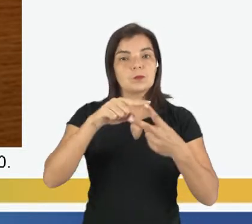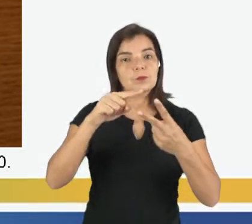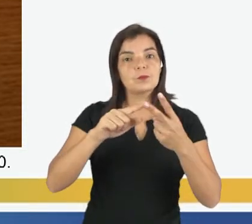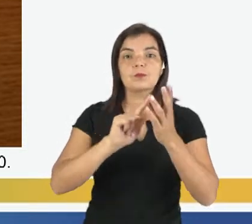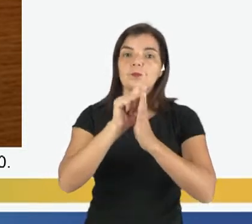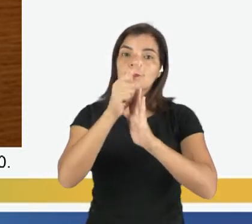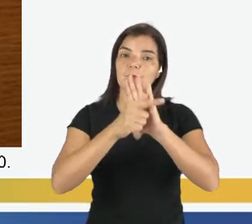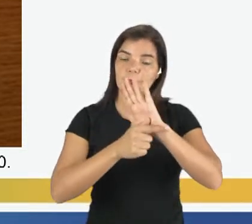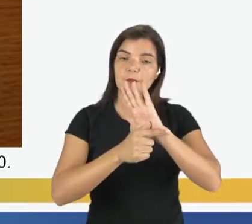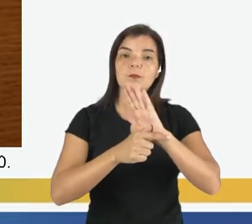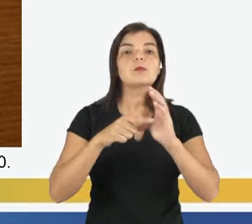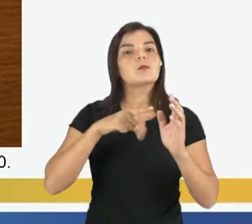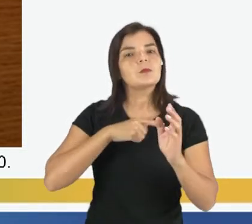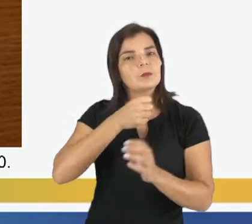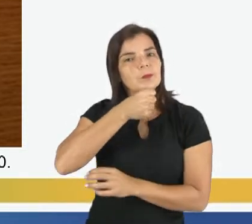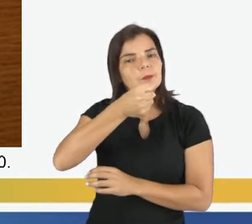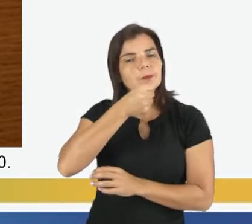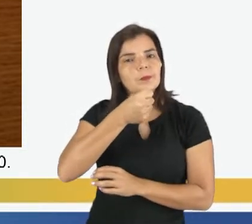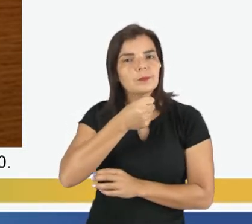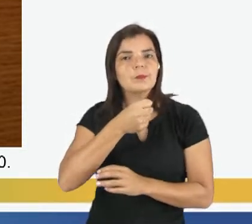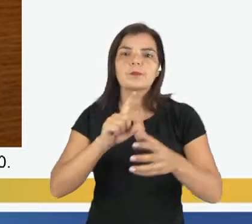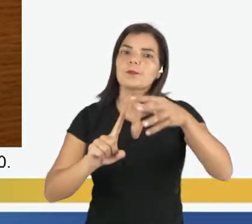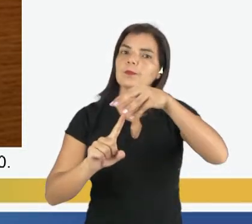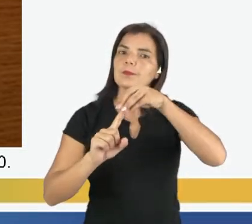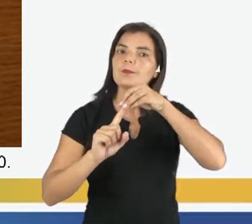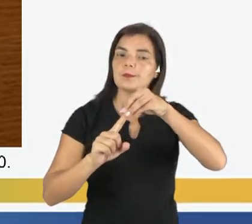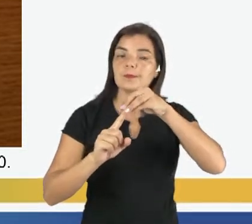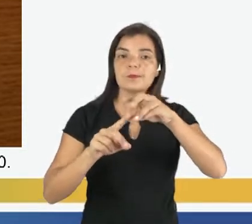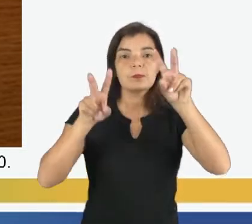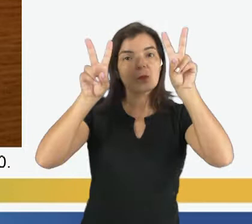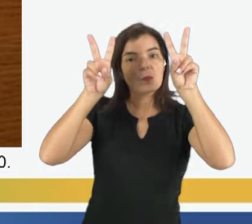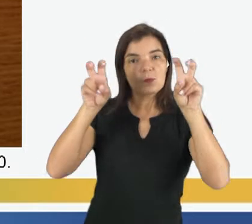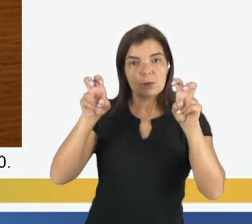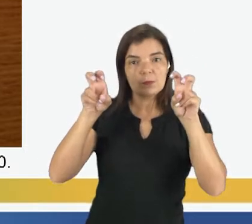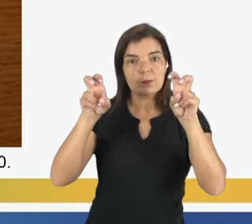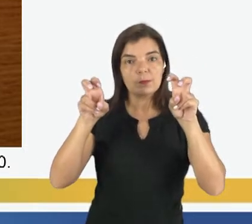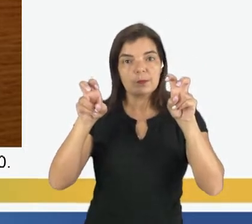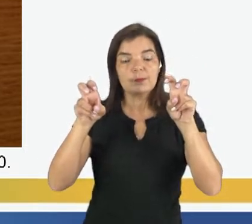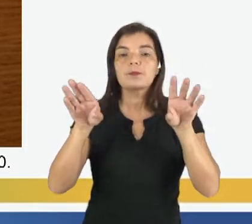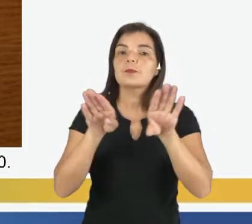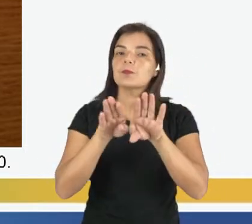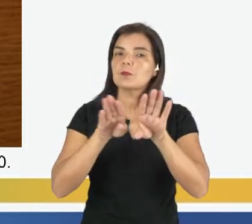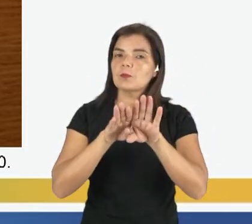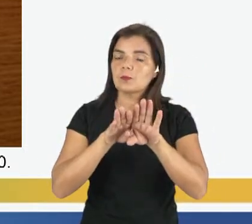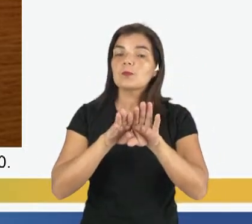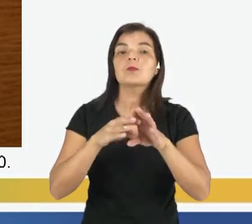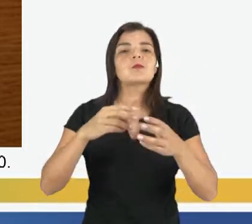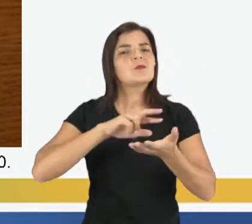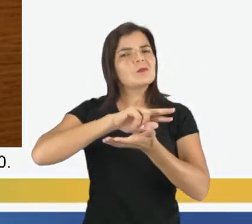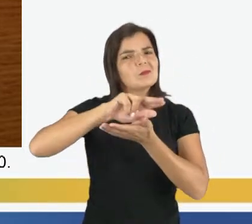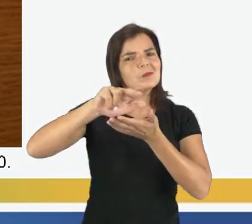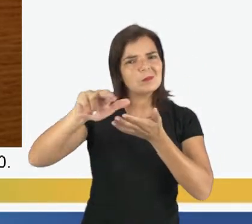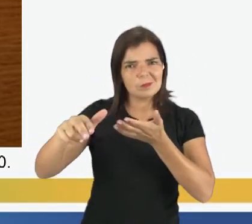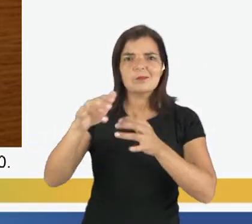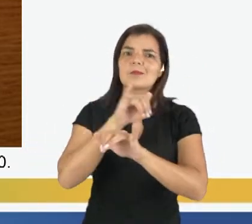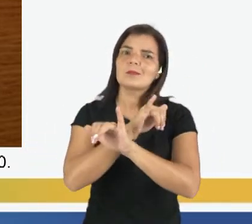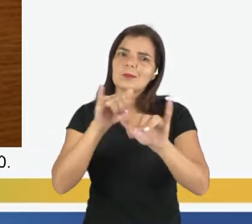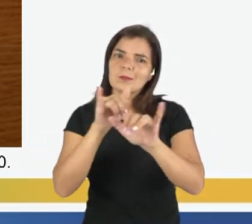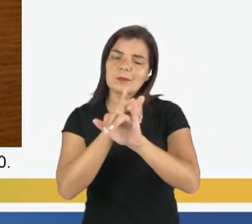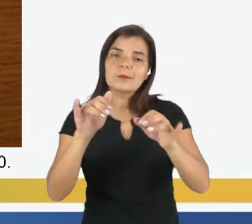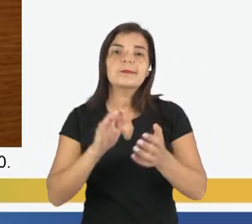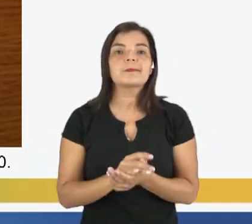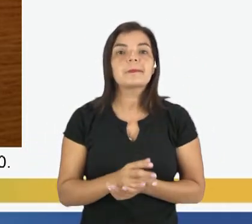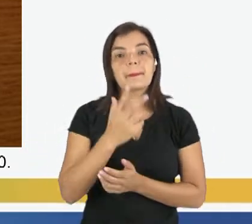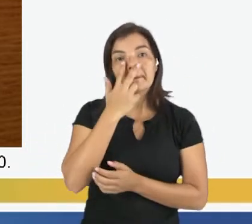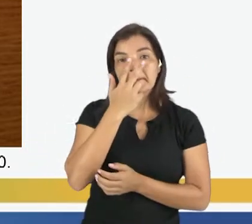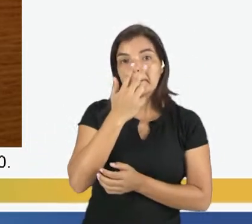gêneros. A reportagem tem como objetivo informar a respeito de um assunto, contudo faz de maneira diversa da notícia. E